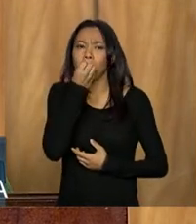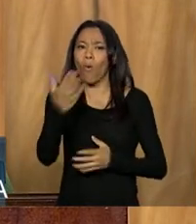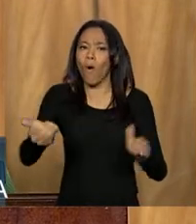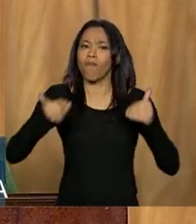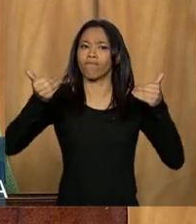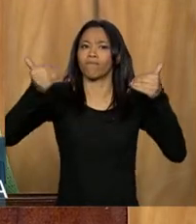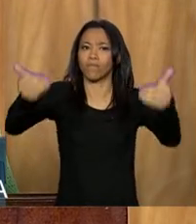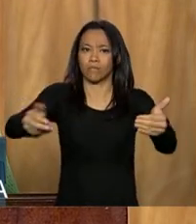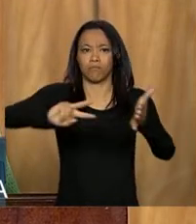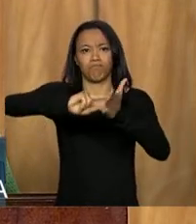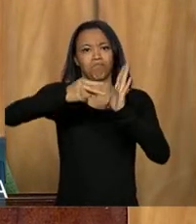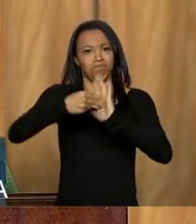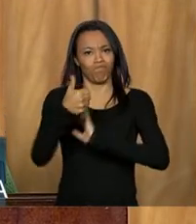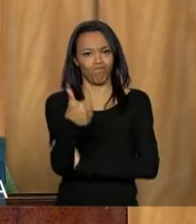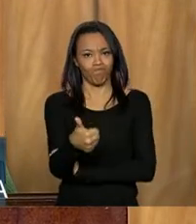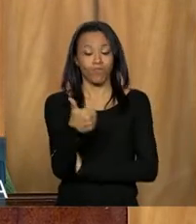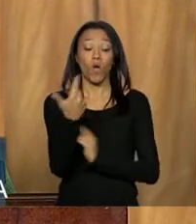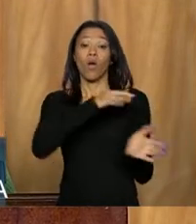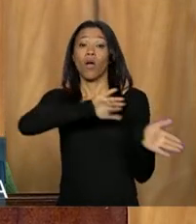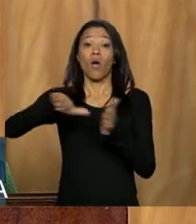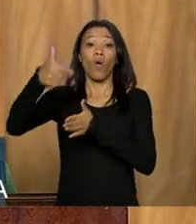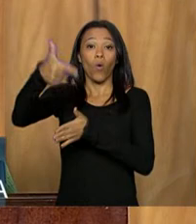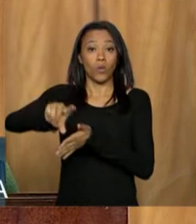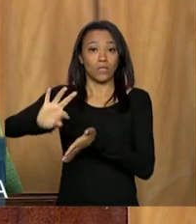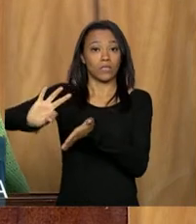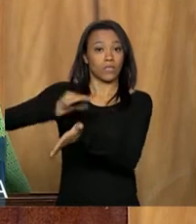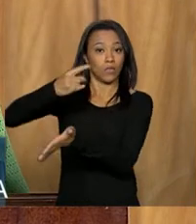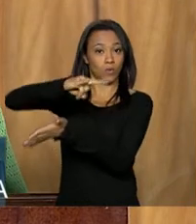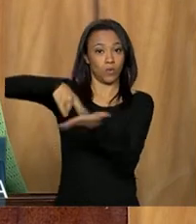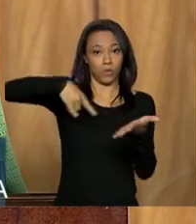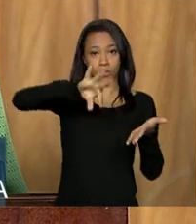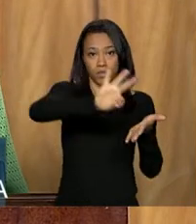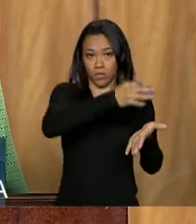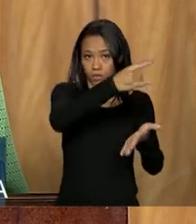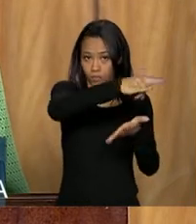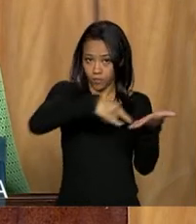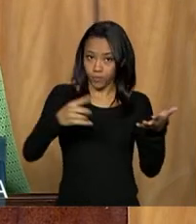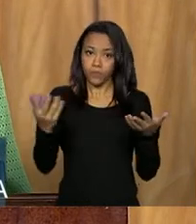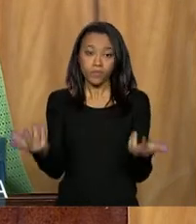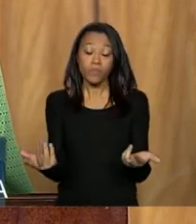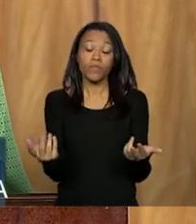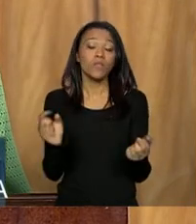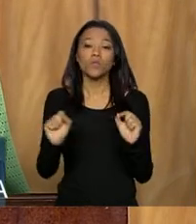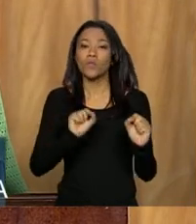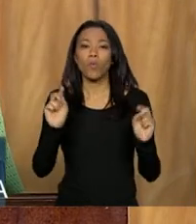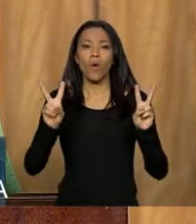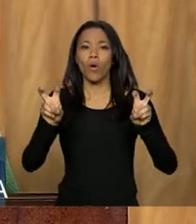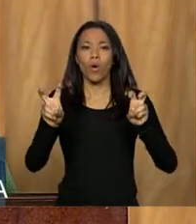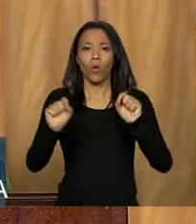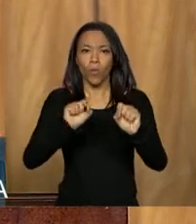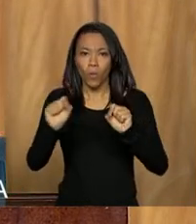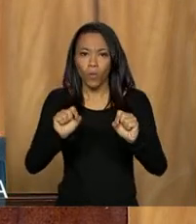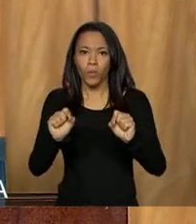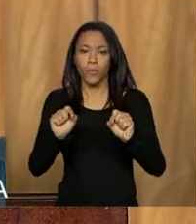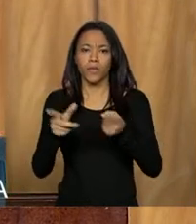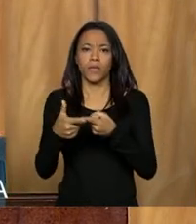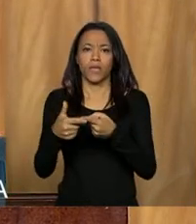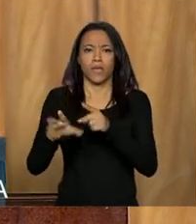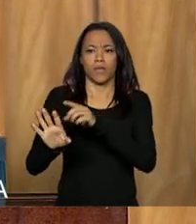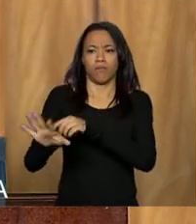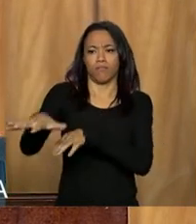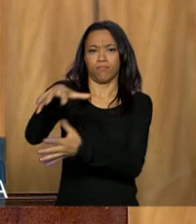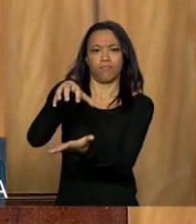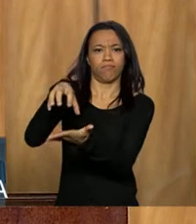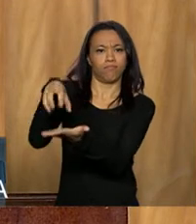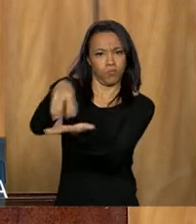significância. A expectativa quanto à assinatura de um MOU sobre cooperação entre institutos financeiros